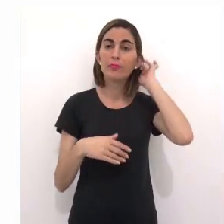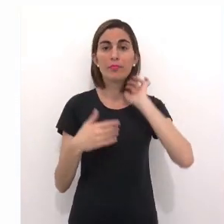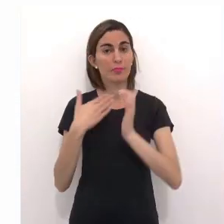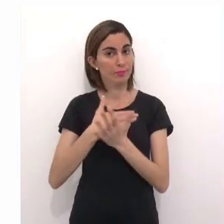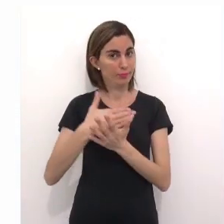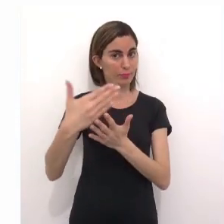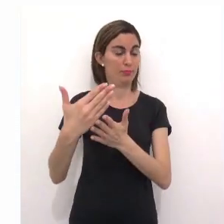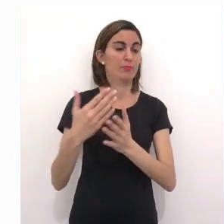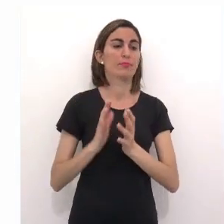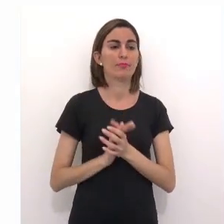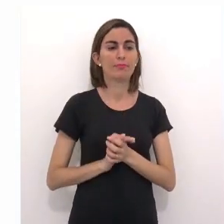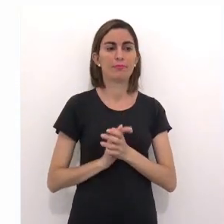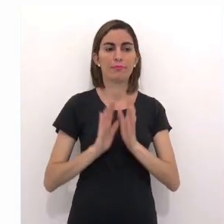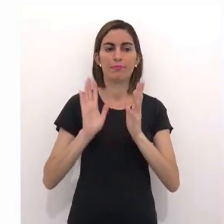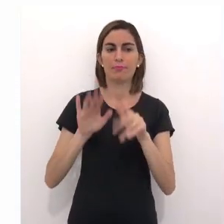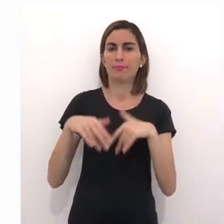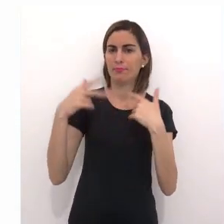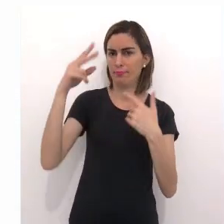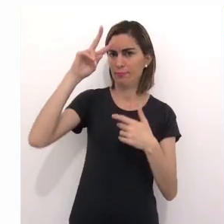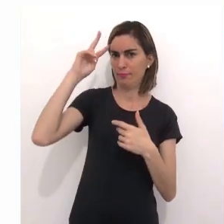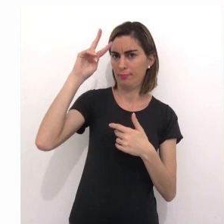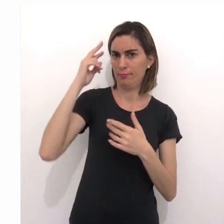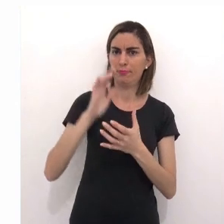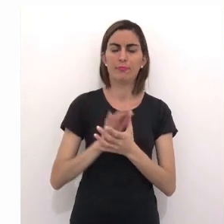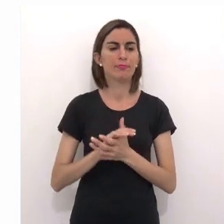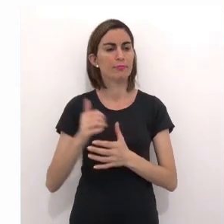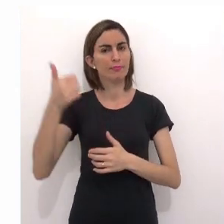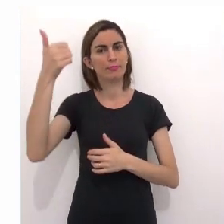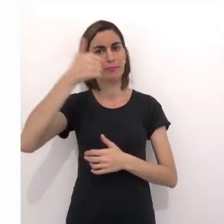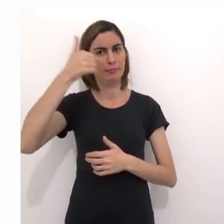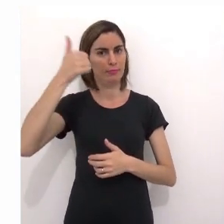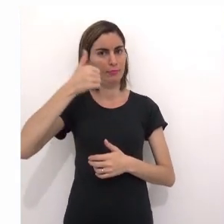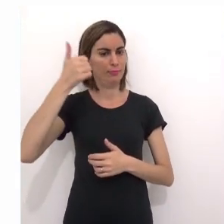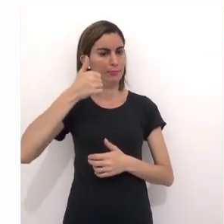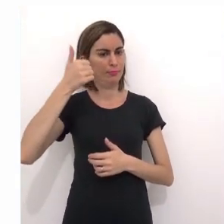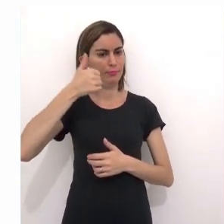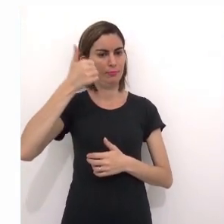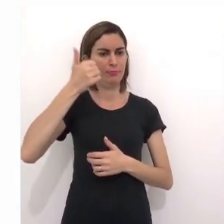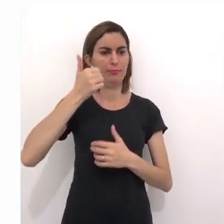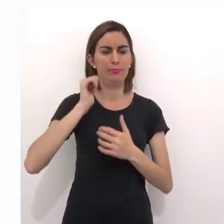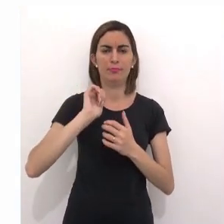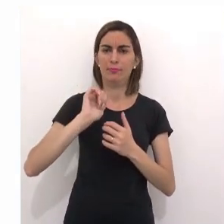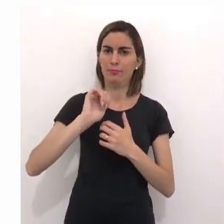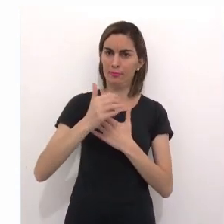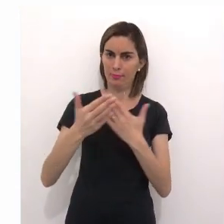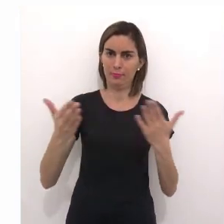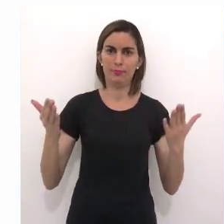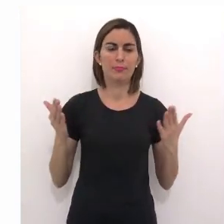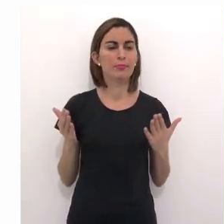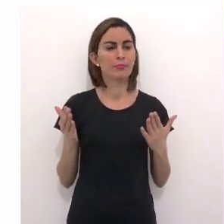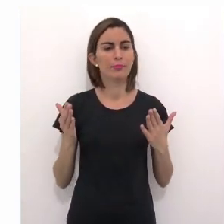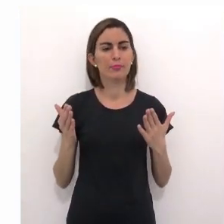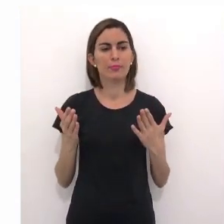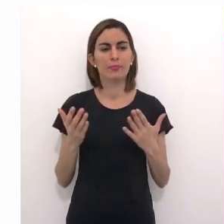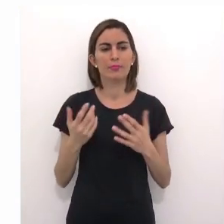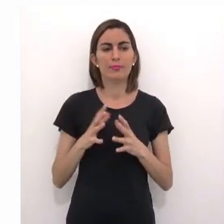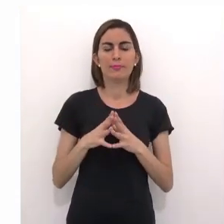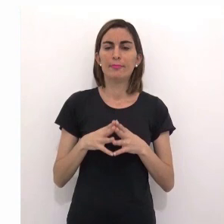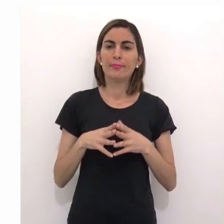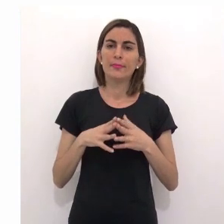vamos para a história. Primeiramente, cabe destacar, prezados e